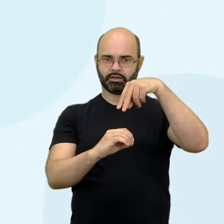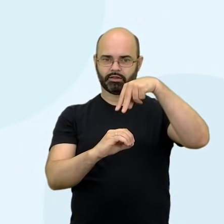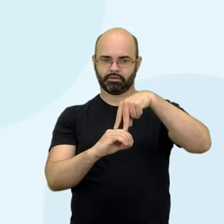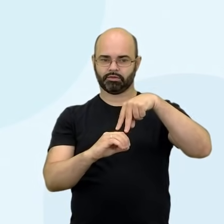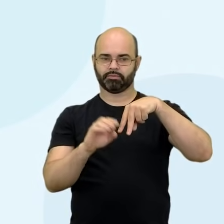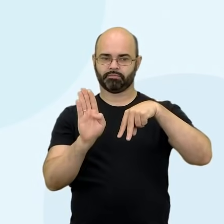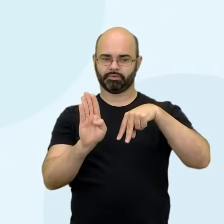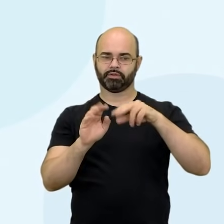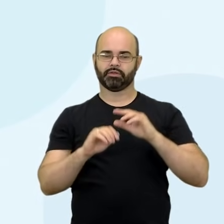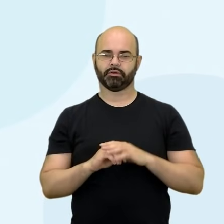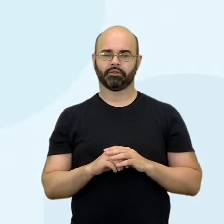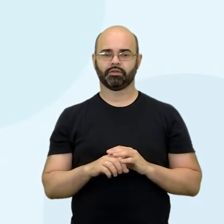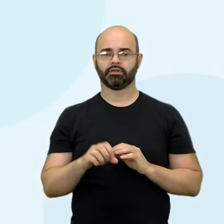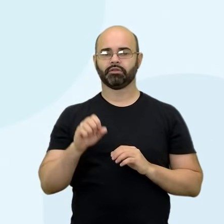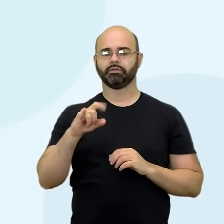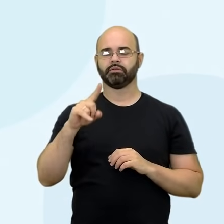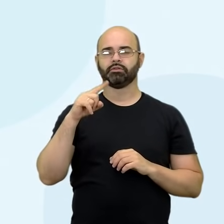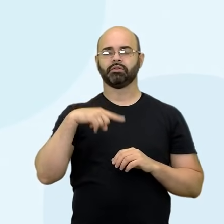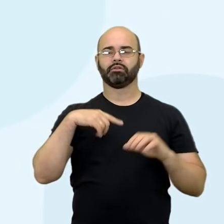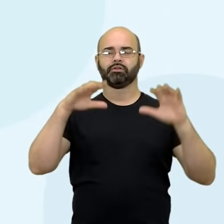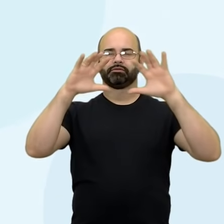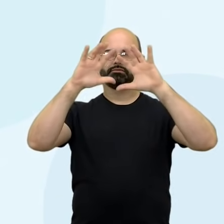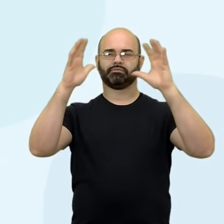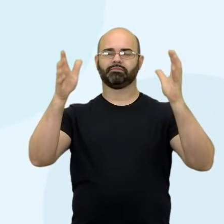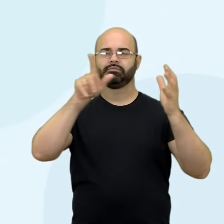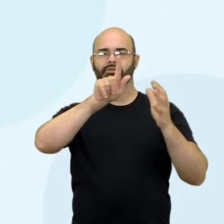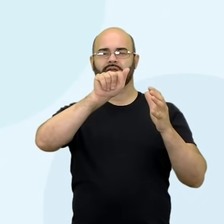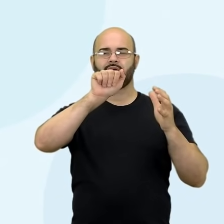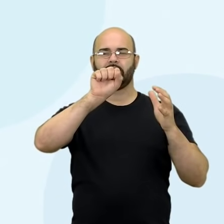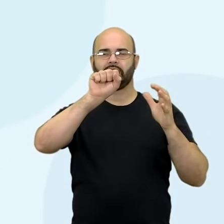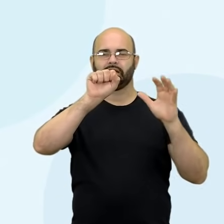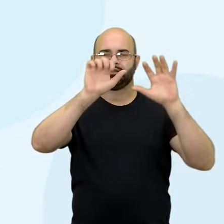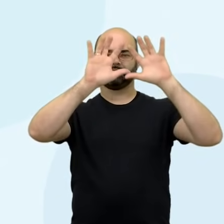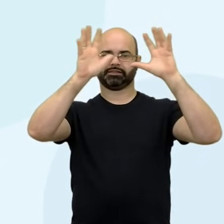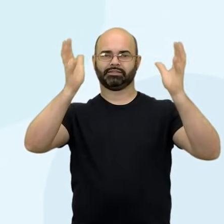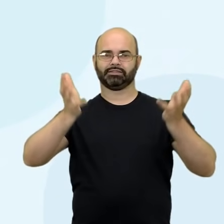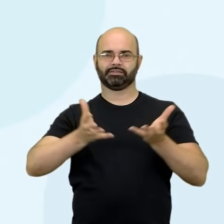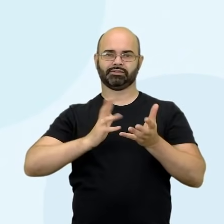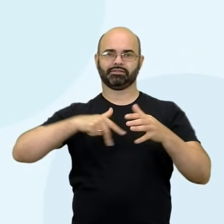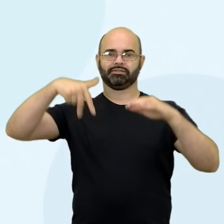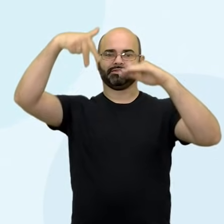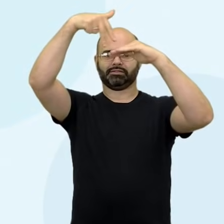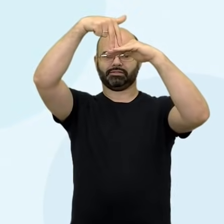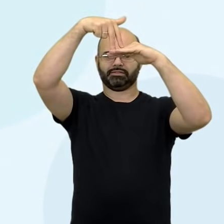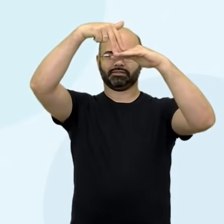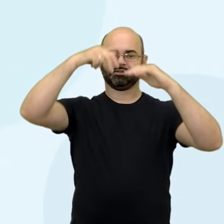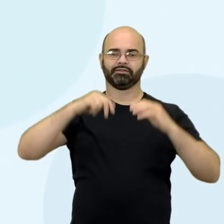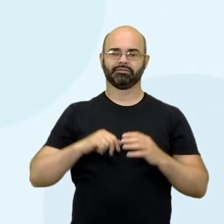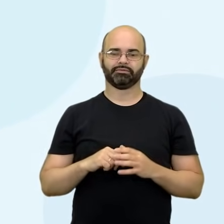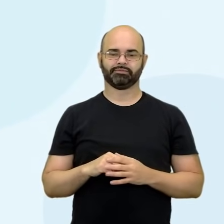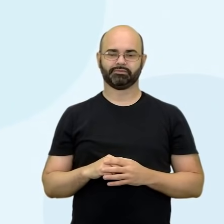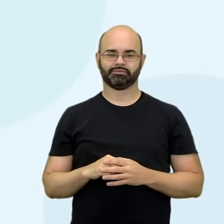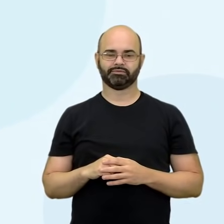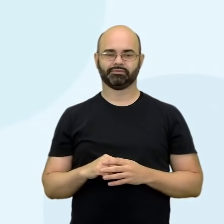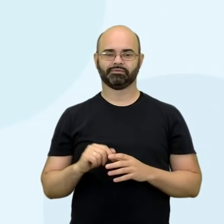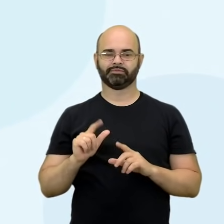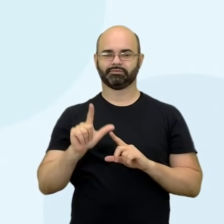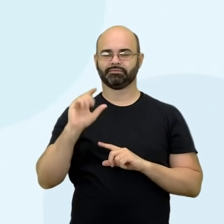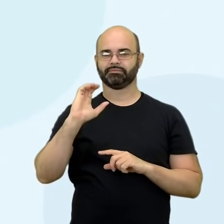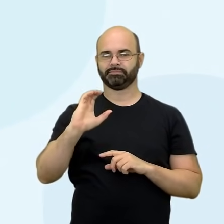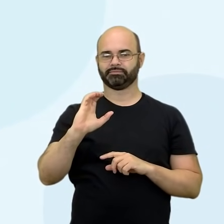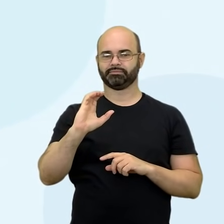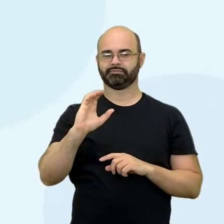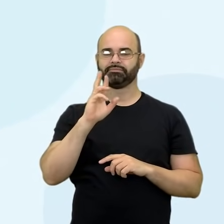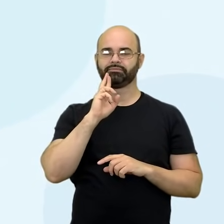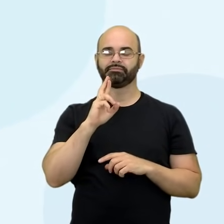alternativa B mas se você acha que a gente vive acima da atmosfera é a alternativa c